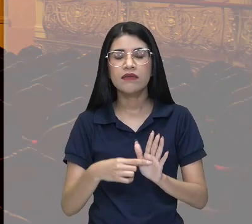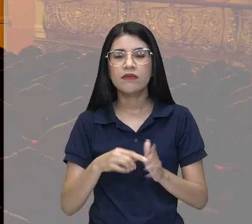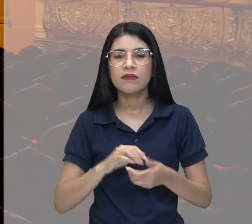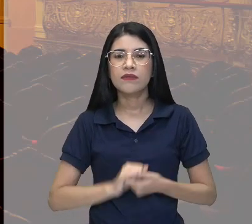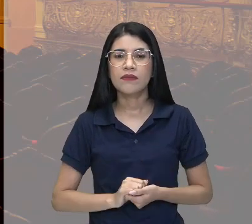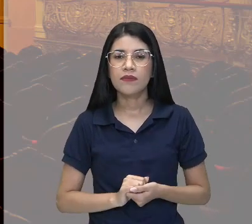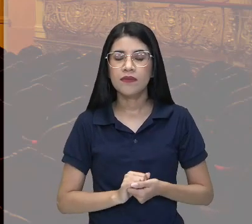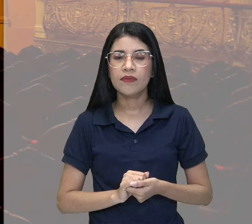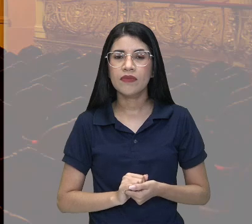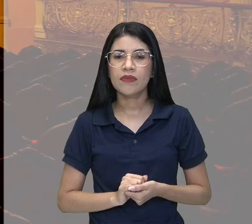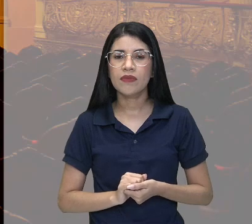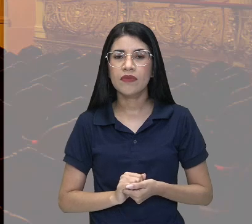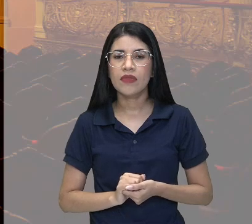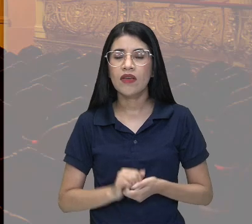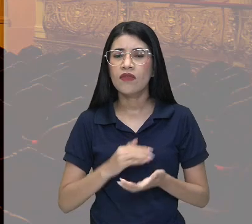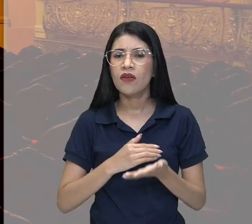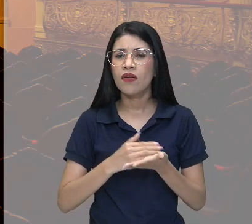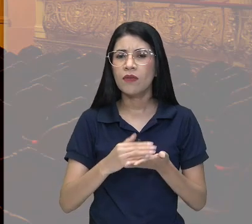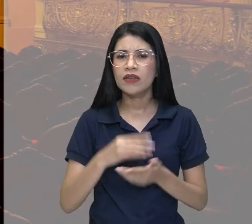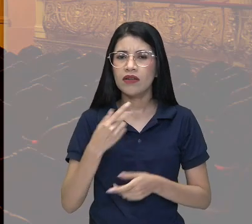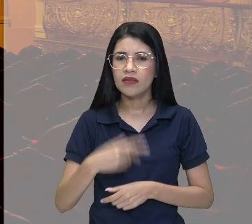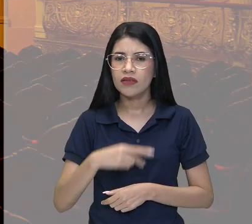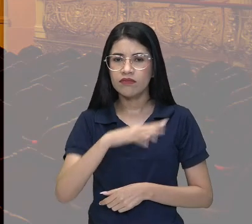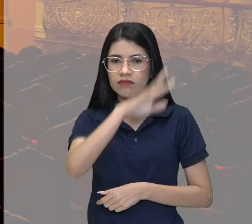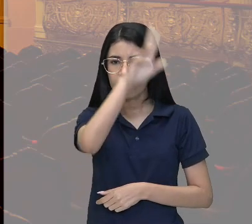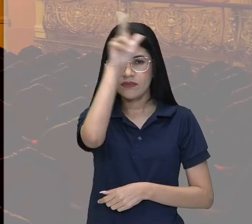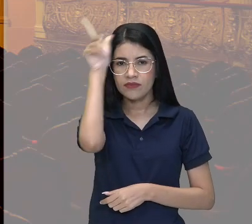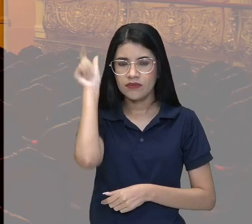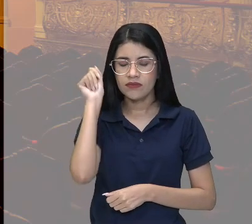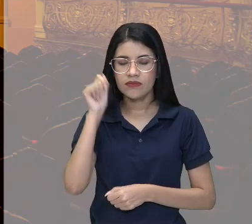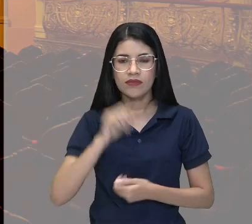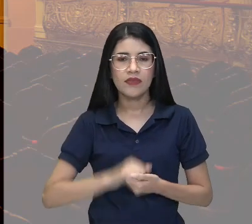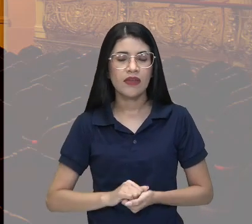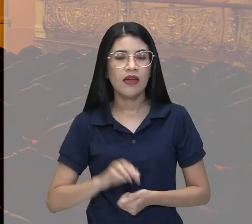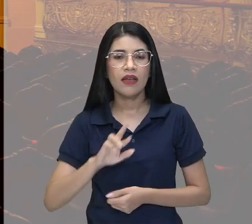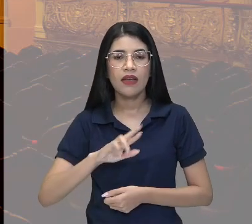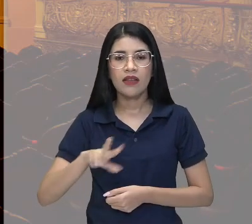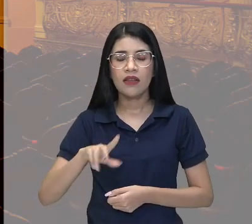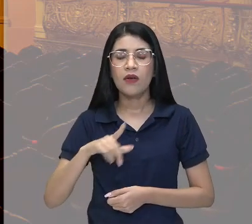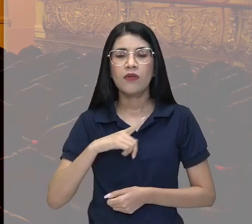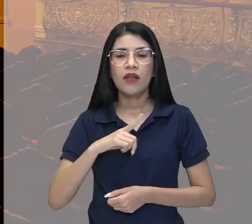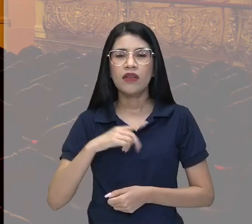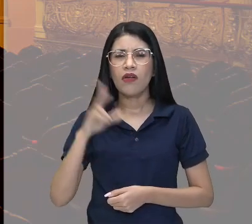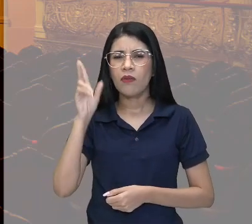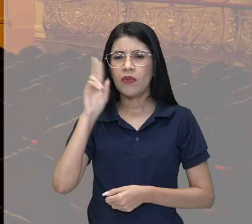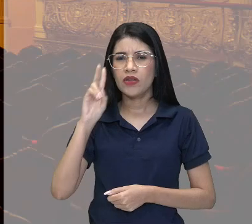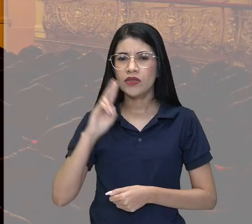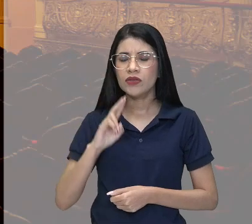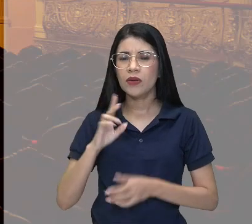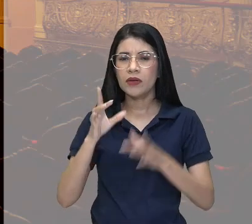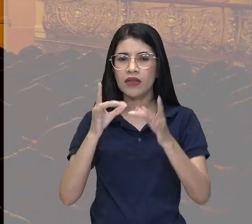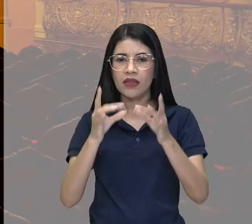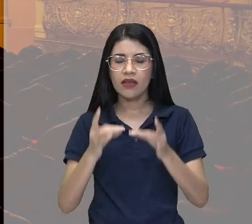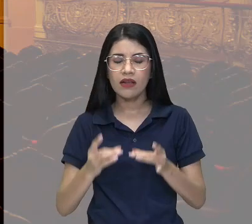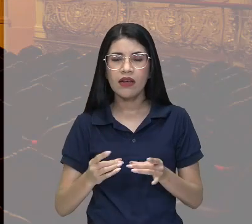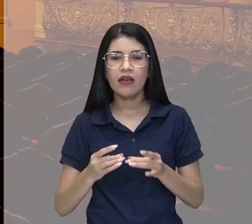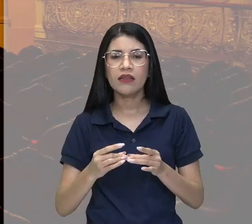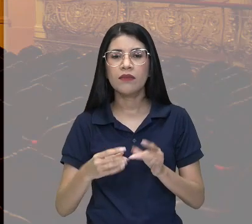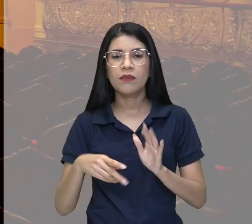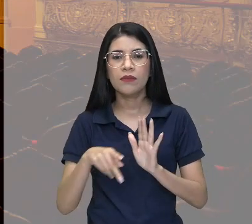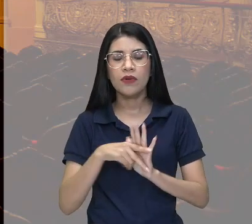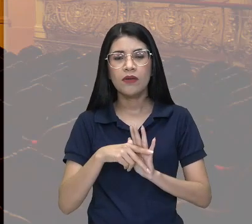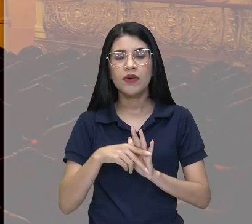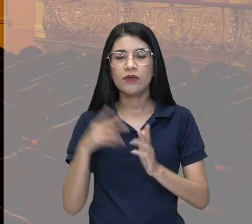cênica, ele foi iniciado no Amazonas? Não, nós temos toda uma história que envolve o teatro. Eu